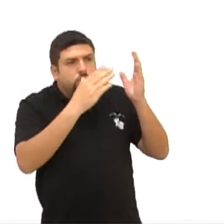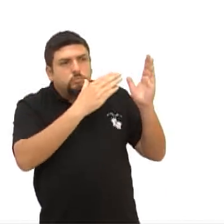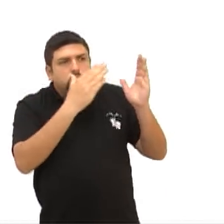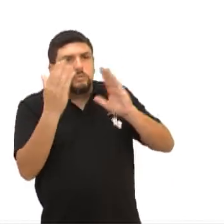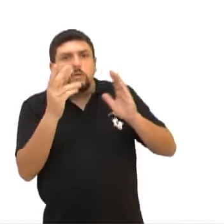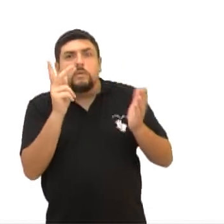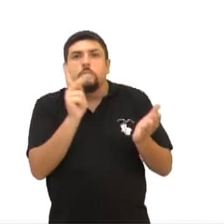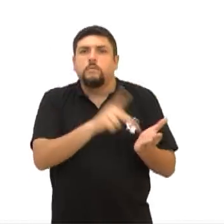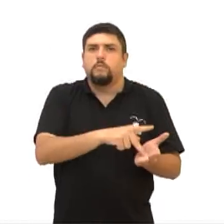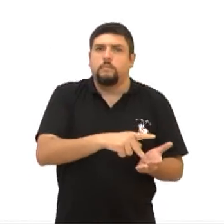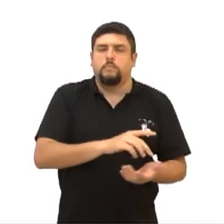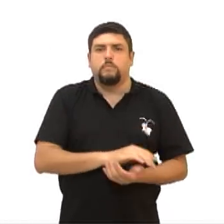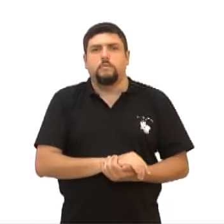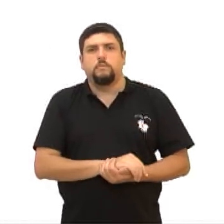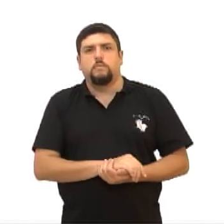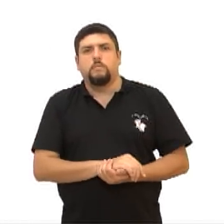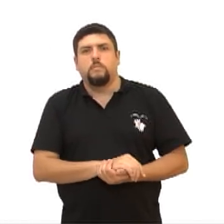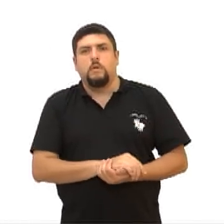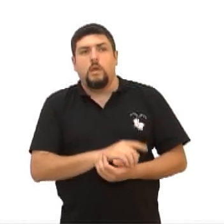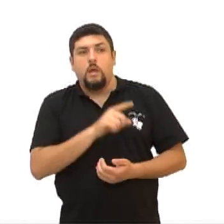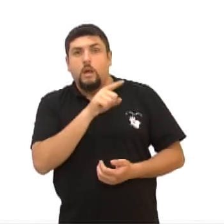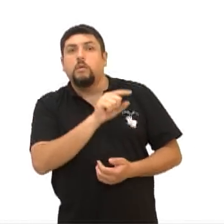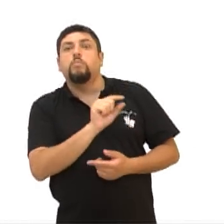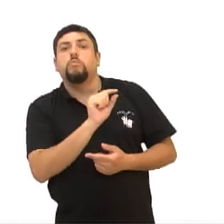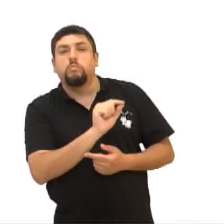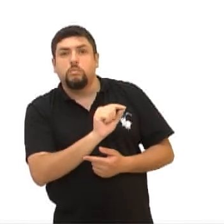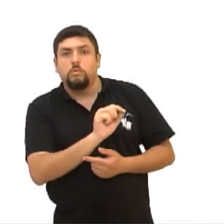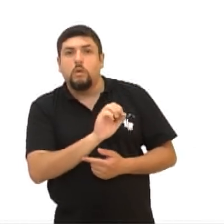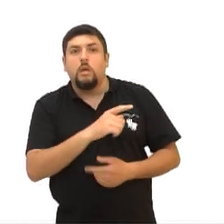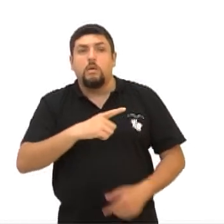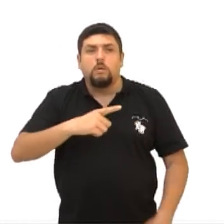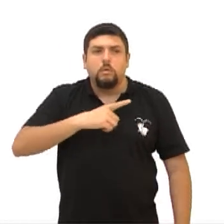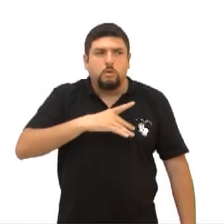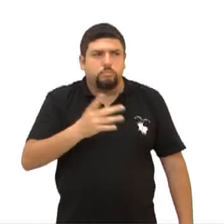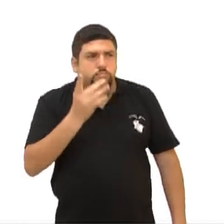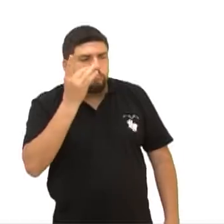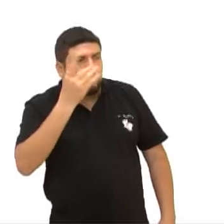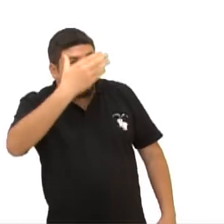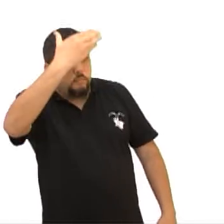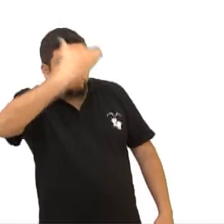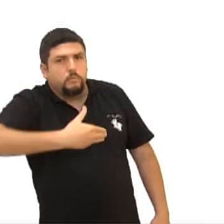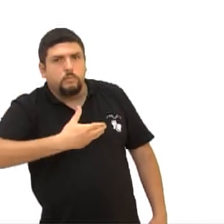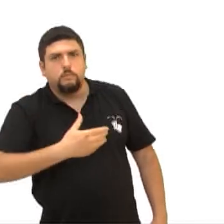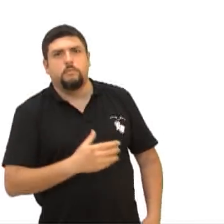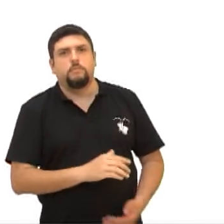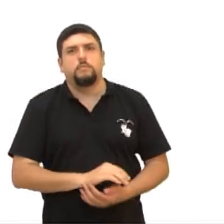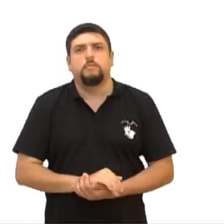Uma verdade. É algo que foi comprovado. Isso é fato.